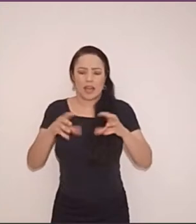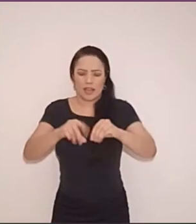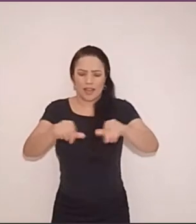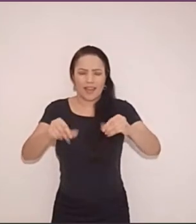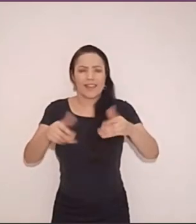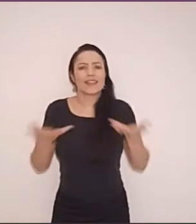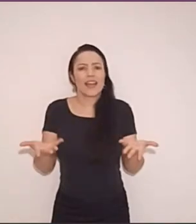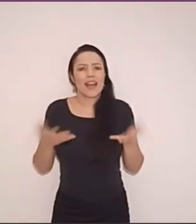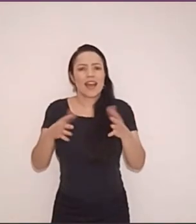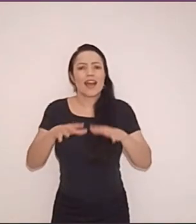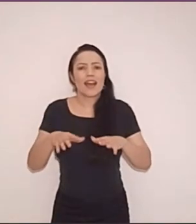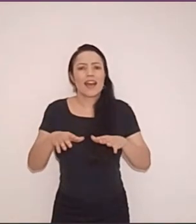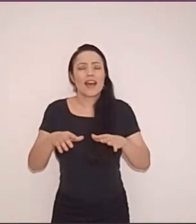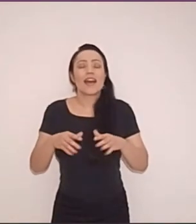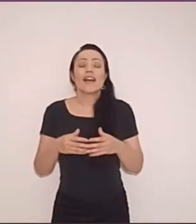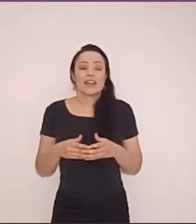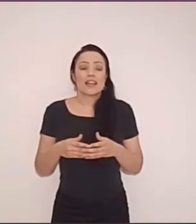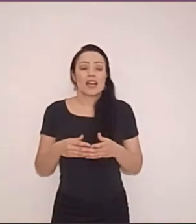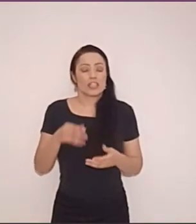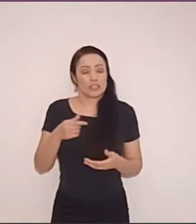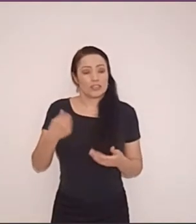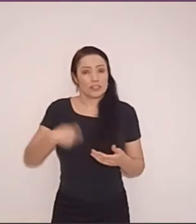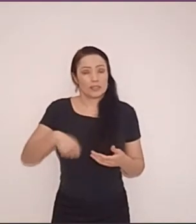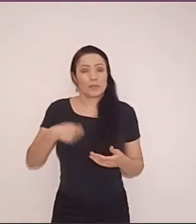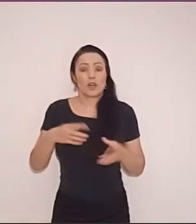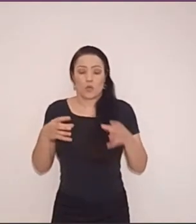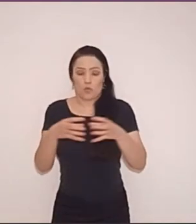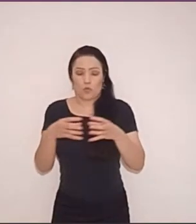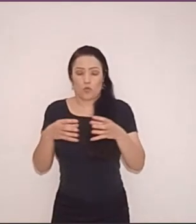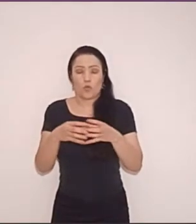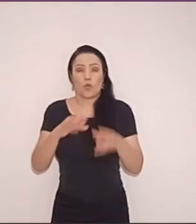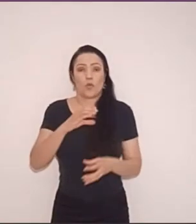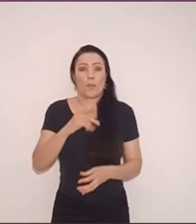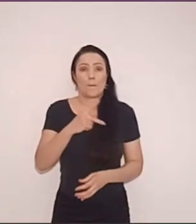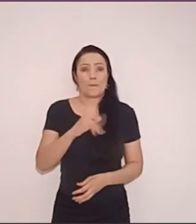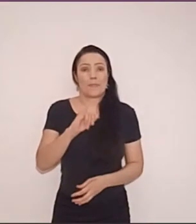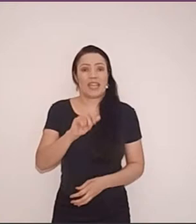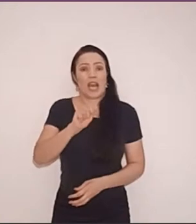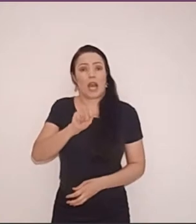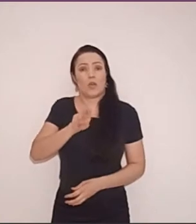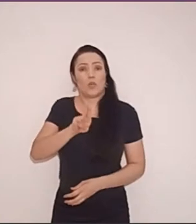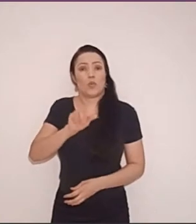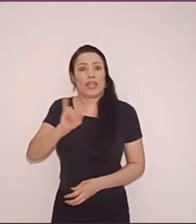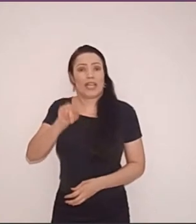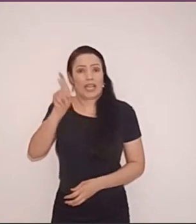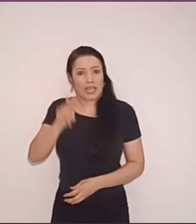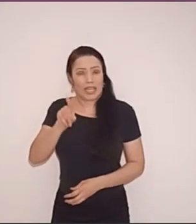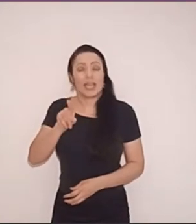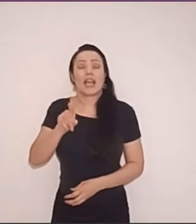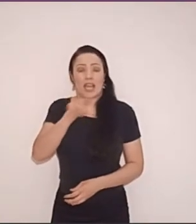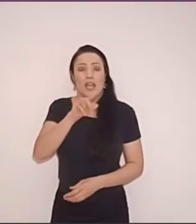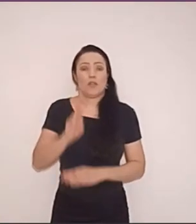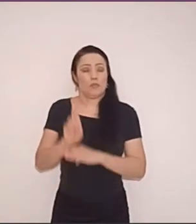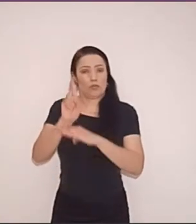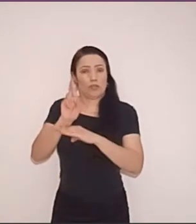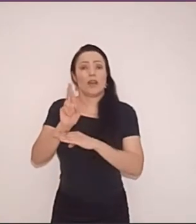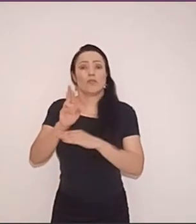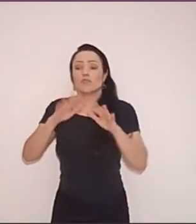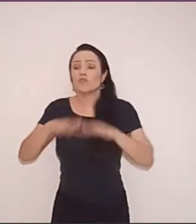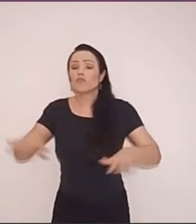Coordenação Estadual das Comunidades Quilombolas do Piauí e da Coordenação Nacional de articulação das Comunidades negras